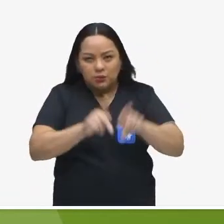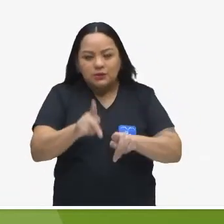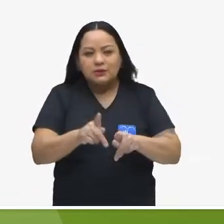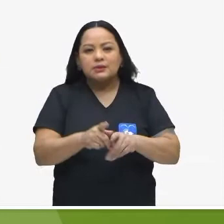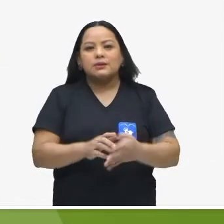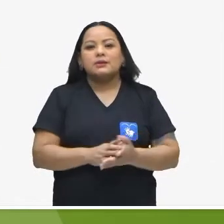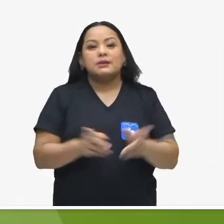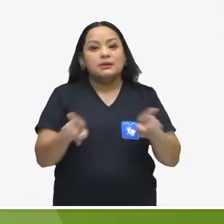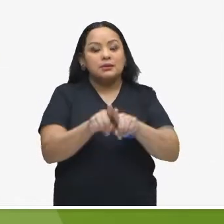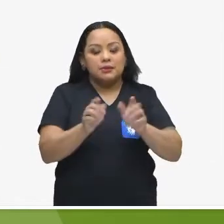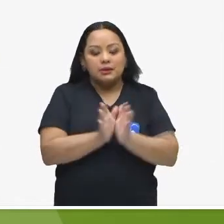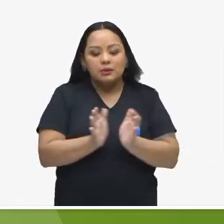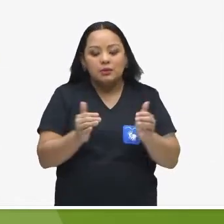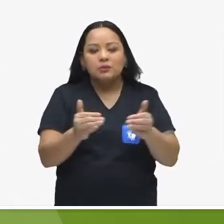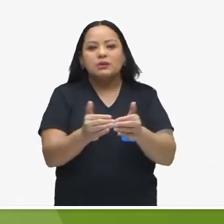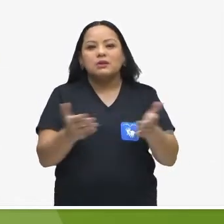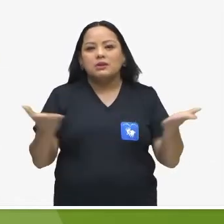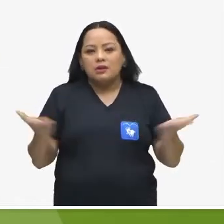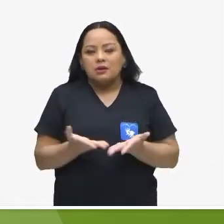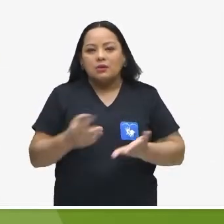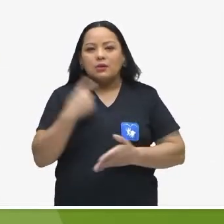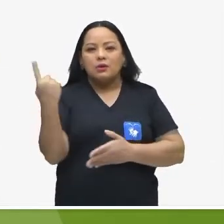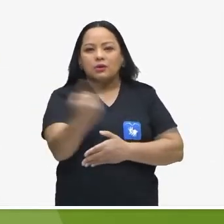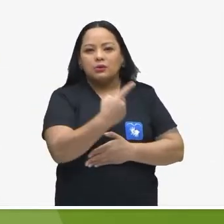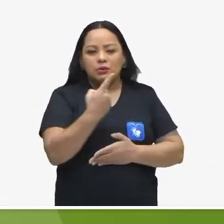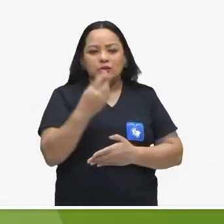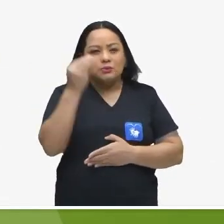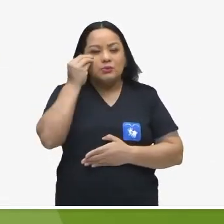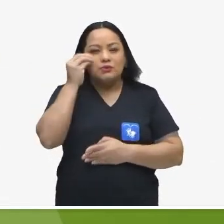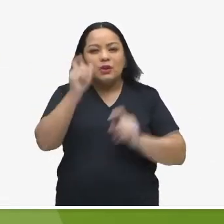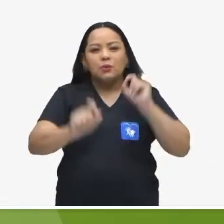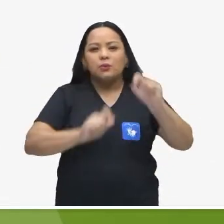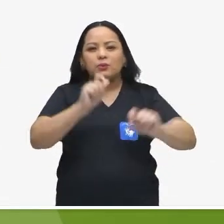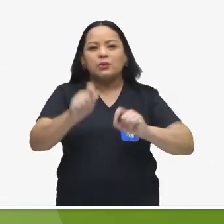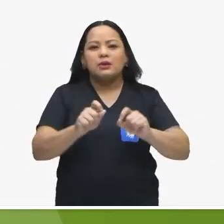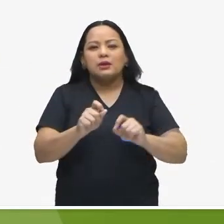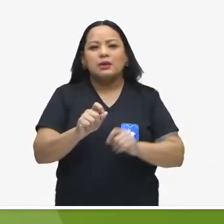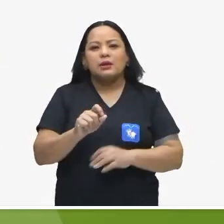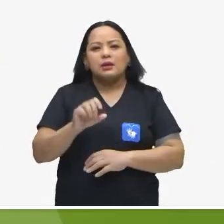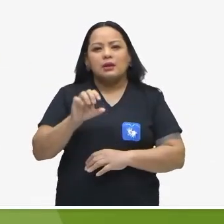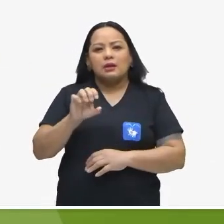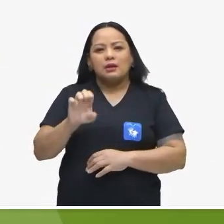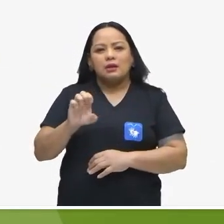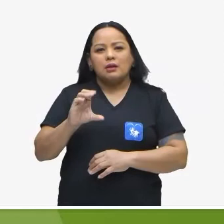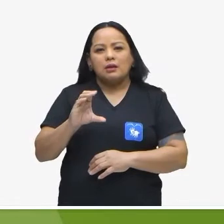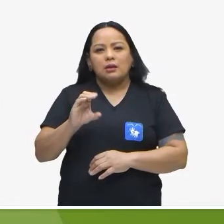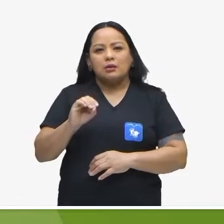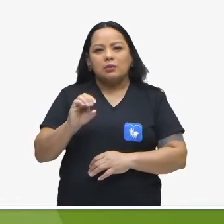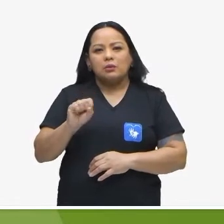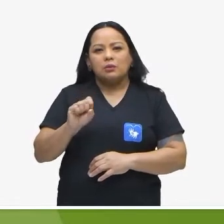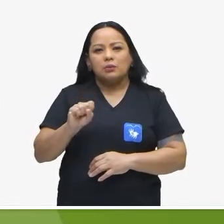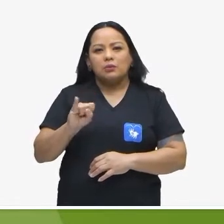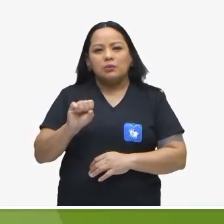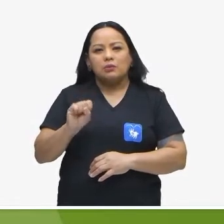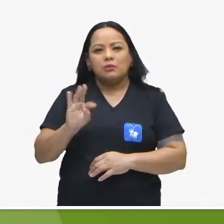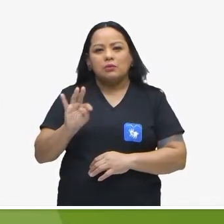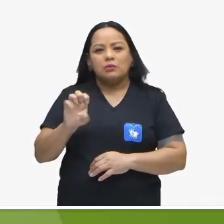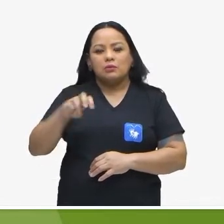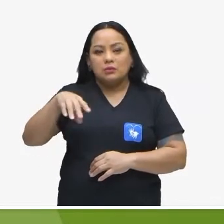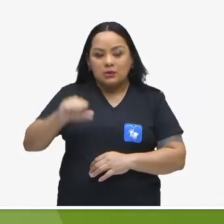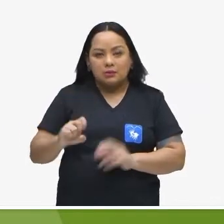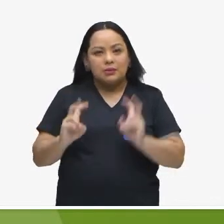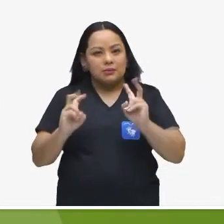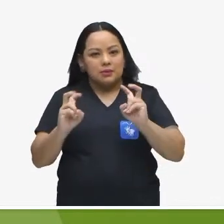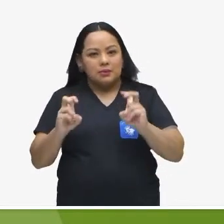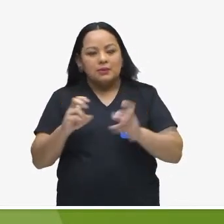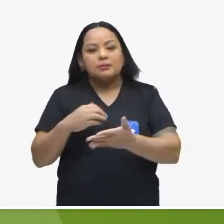de comunidade. E agora nós vamos ver o que é ecossistema, certo? Então, o